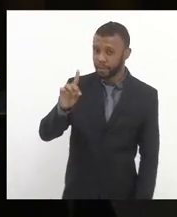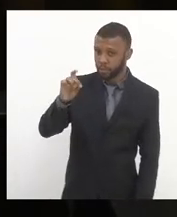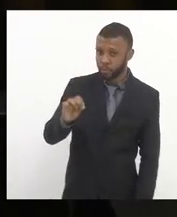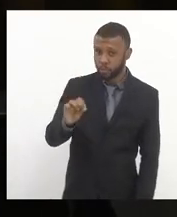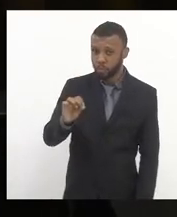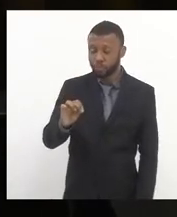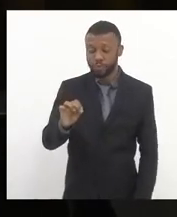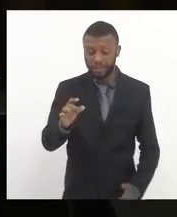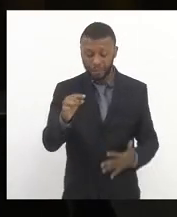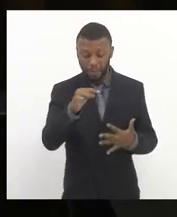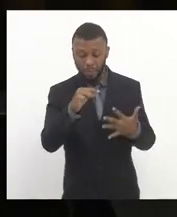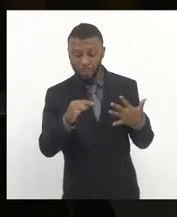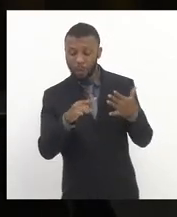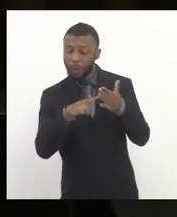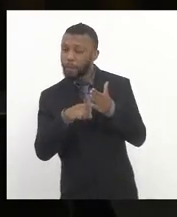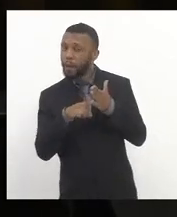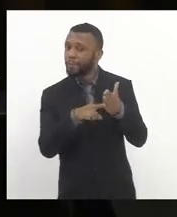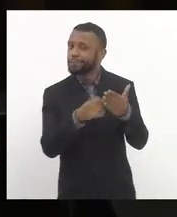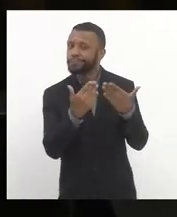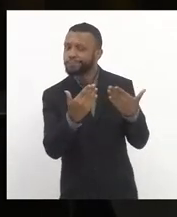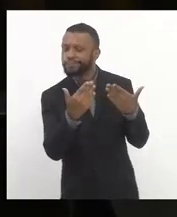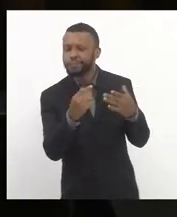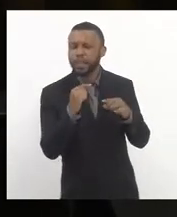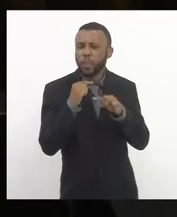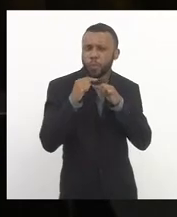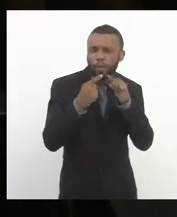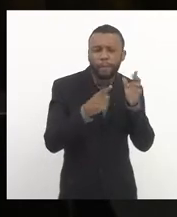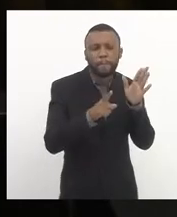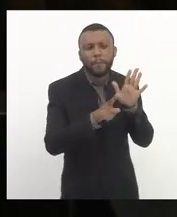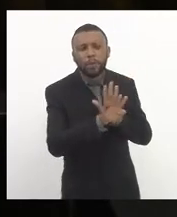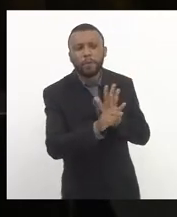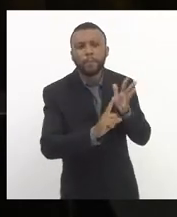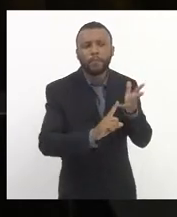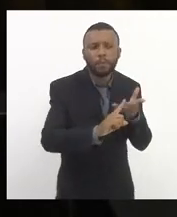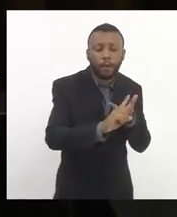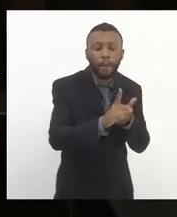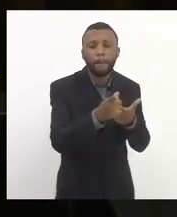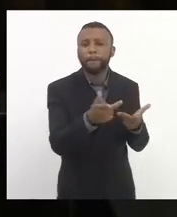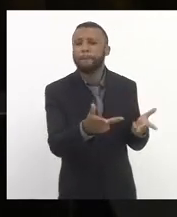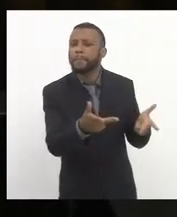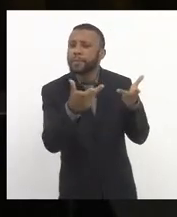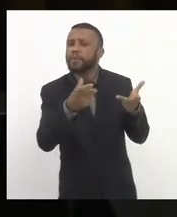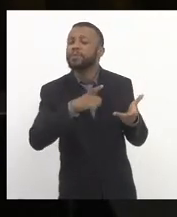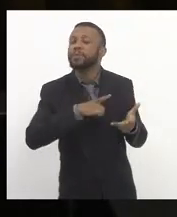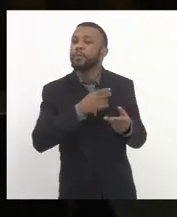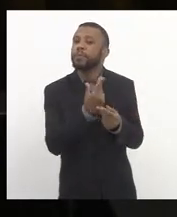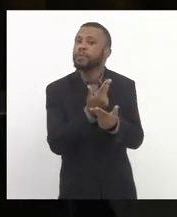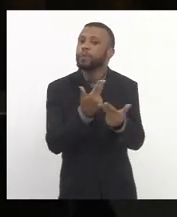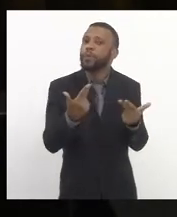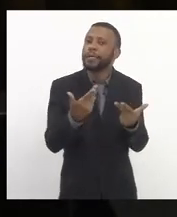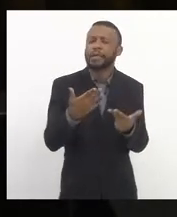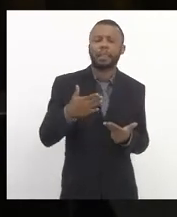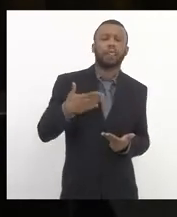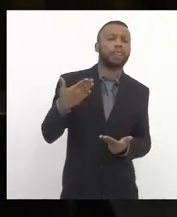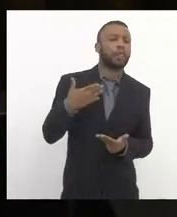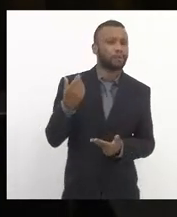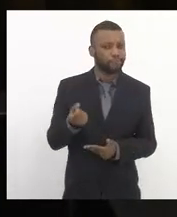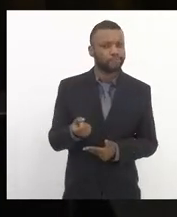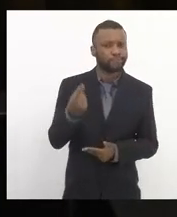questionamentos, percebi que havia muita coisa estranha. Me causa